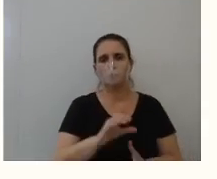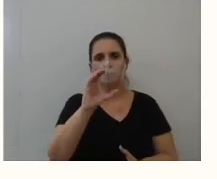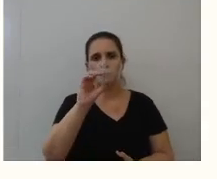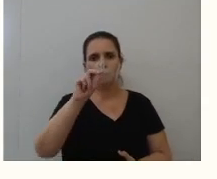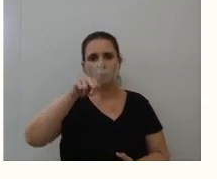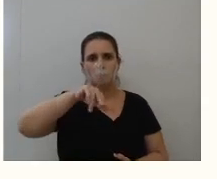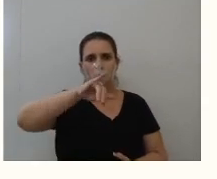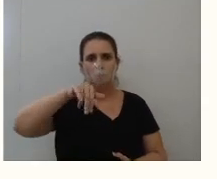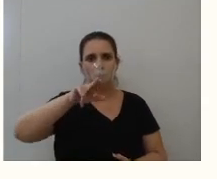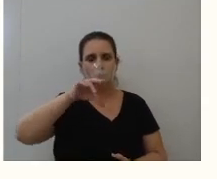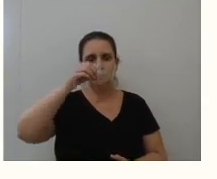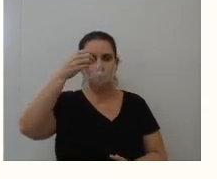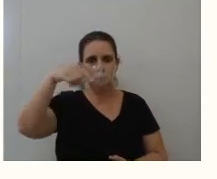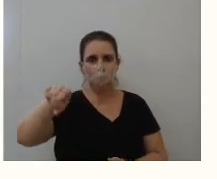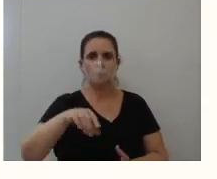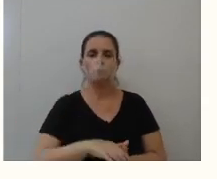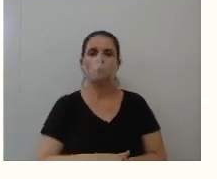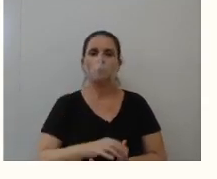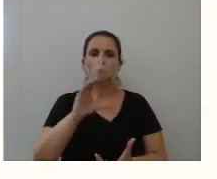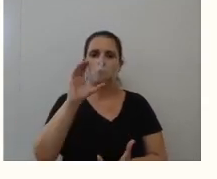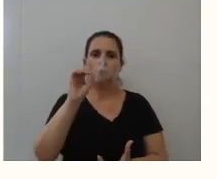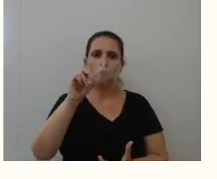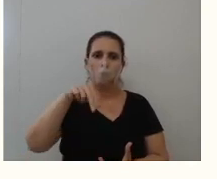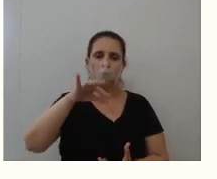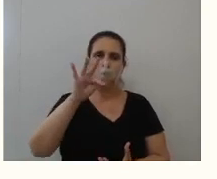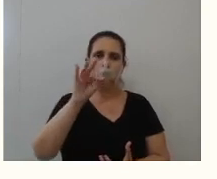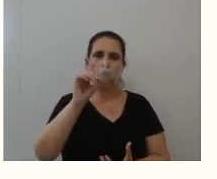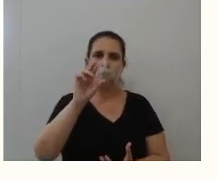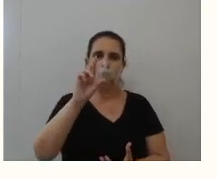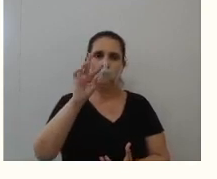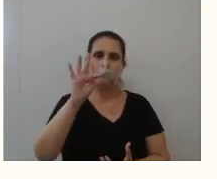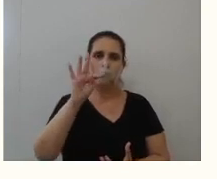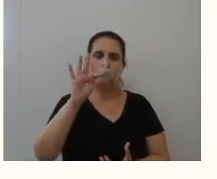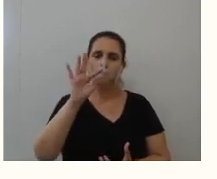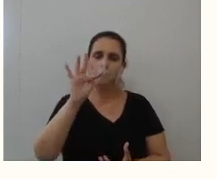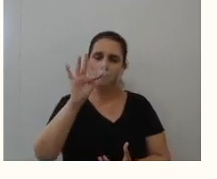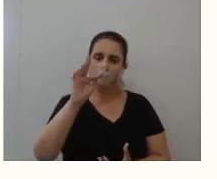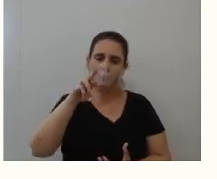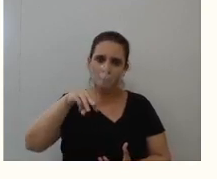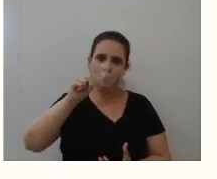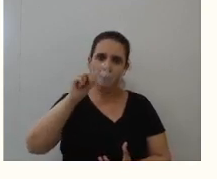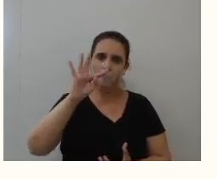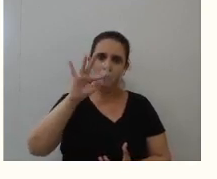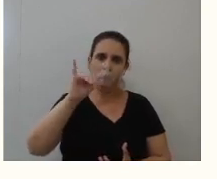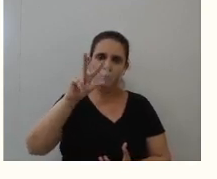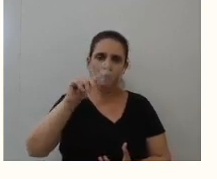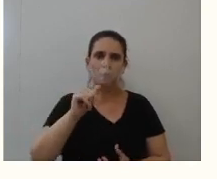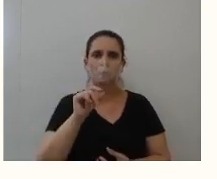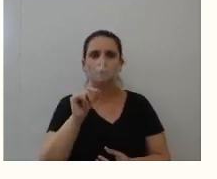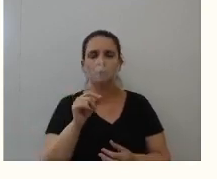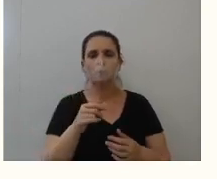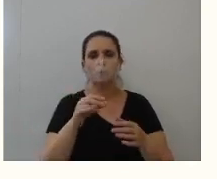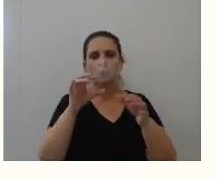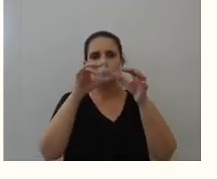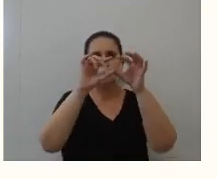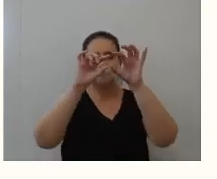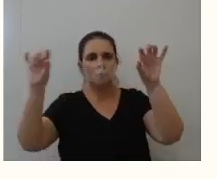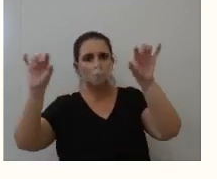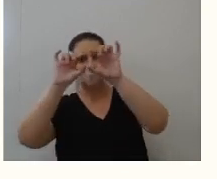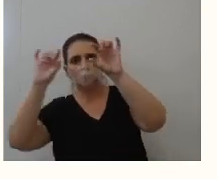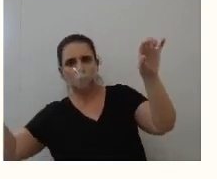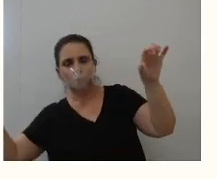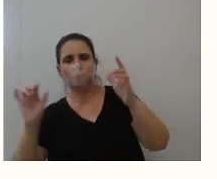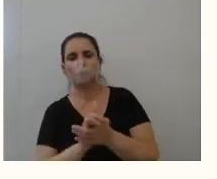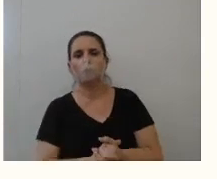Conjunções conformativas. Olha lá, indicam conformidade de um fato com outro, em relação